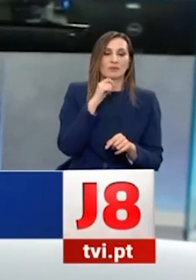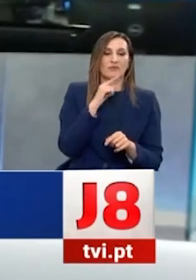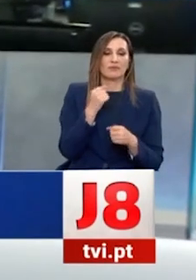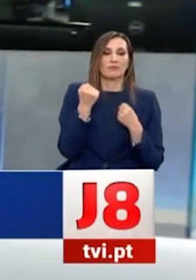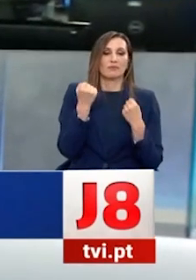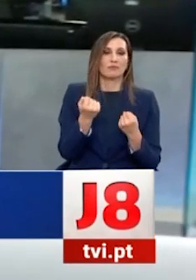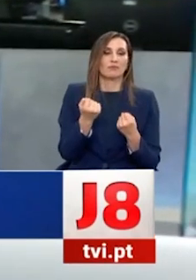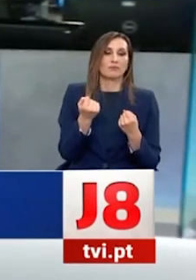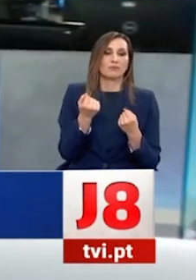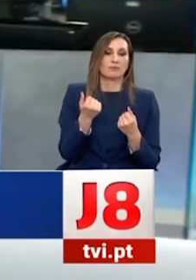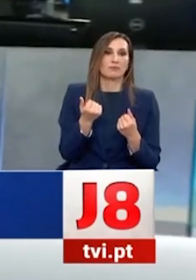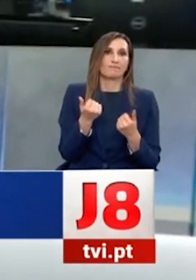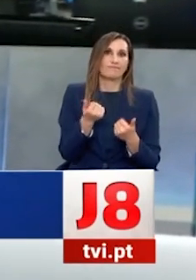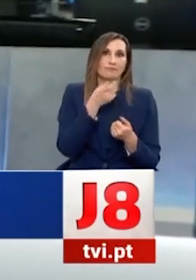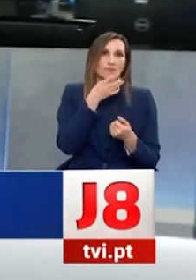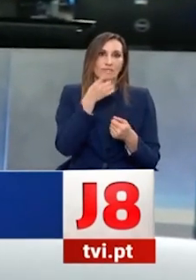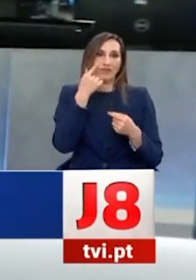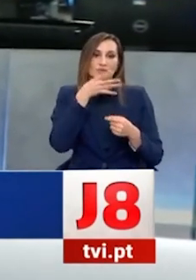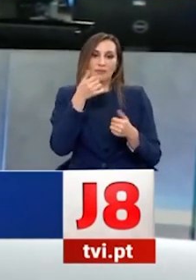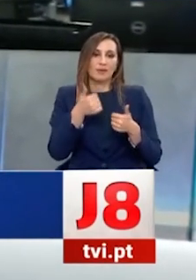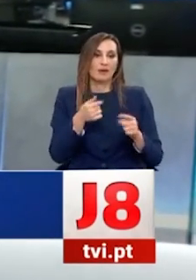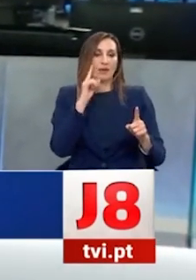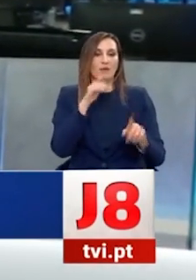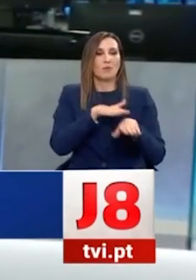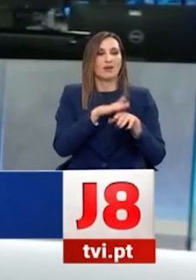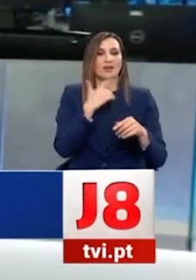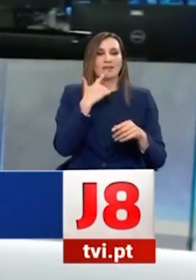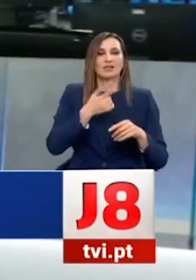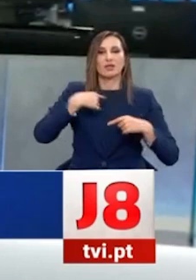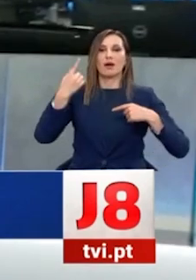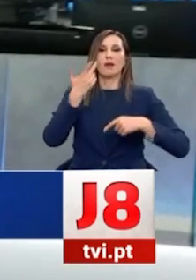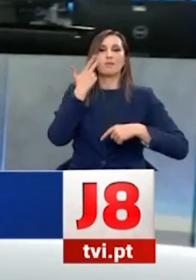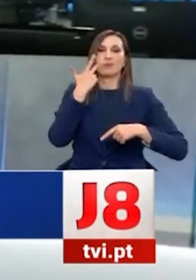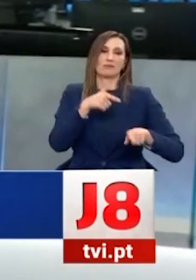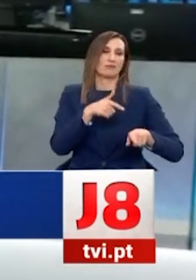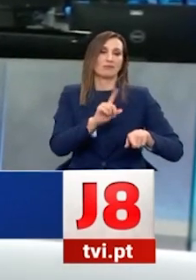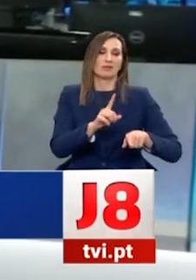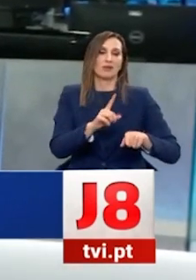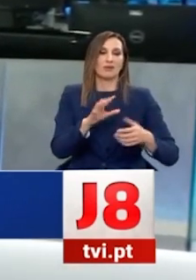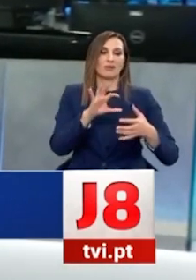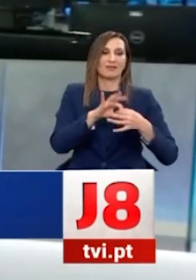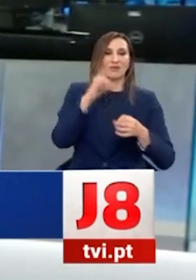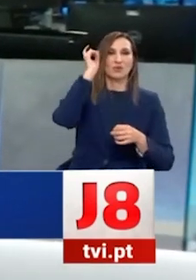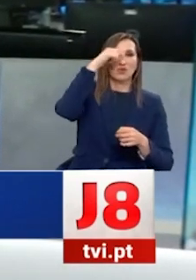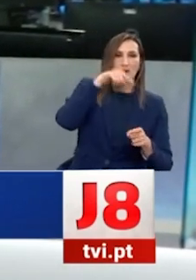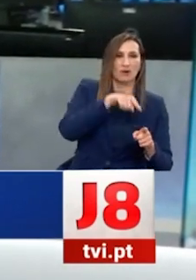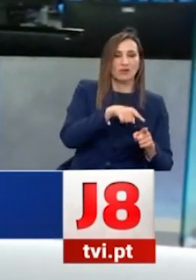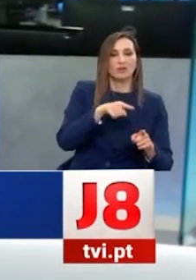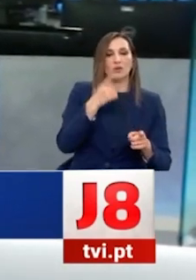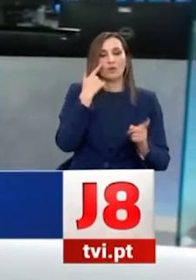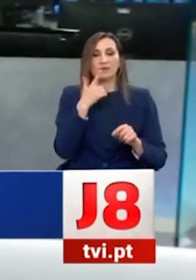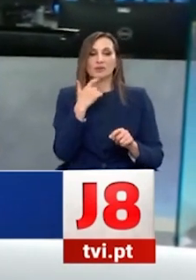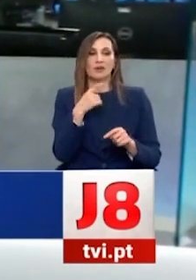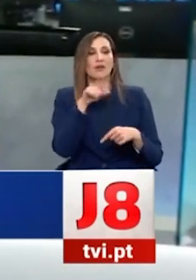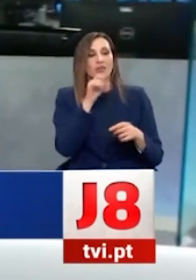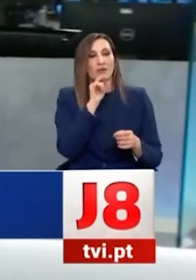conseguido muito bem, de que Ana Gomes não pode, não tem a superioridade moral que diz ter aos portugueses. Esteve nas mãos de José Sócrates. Voltei-lhe a fazer a questão e